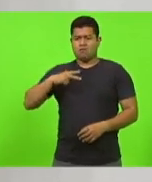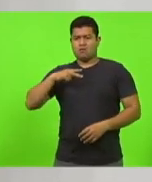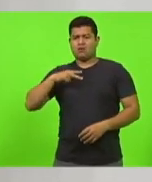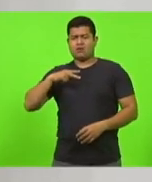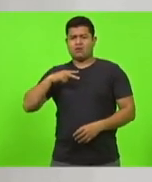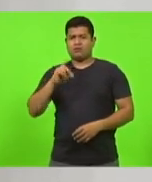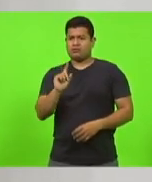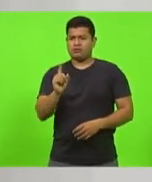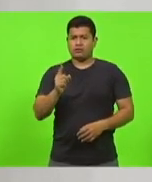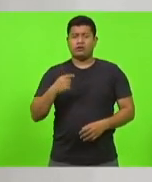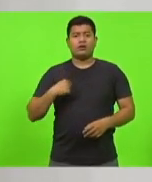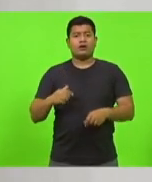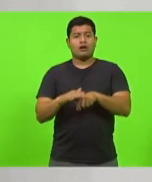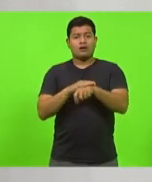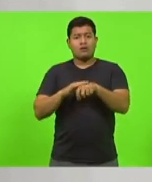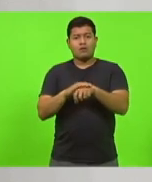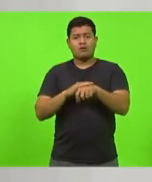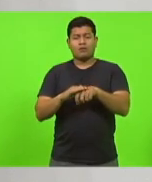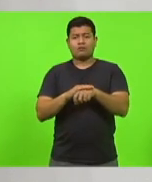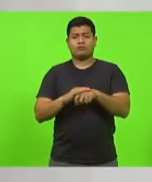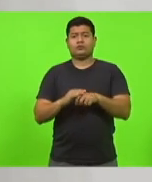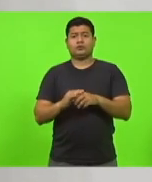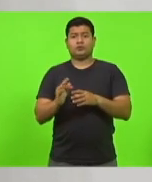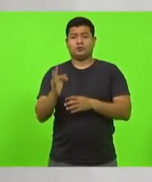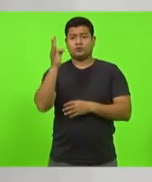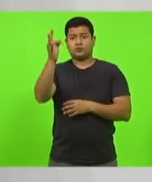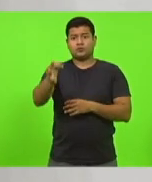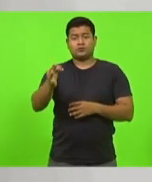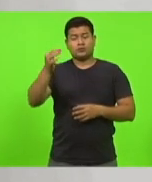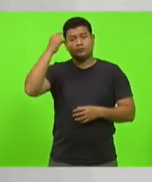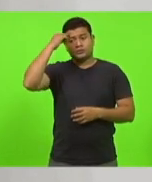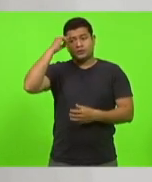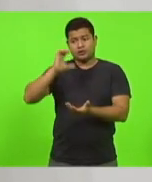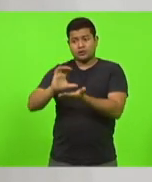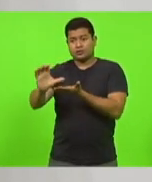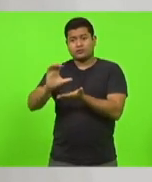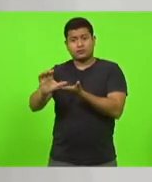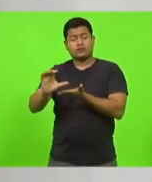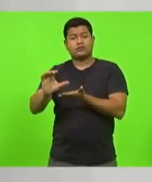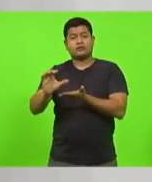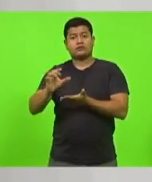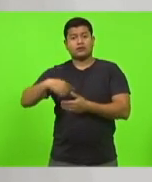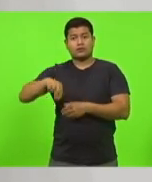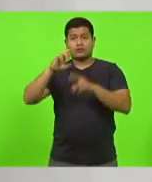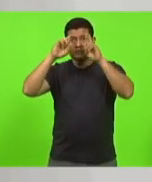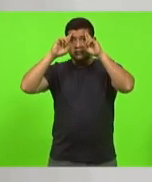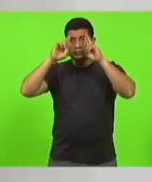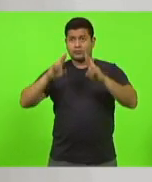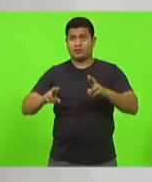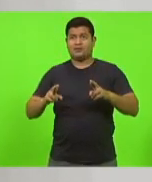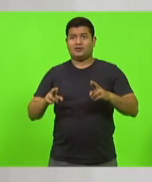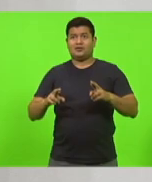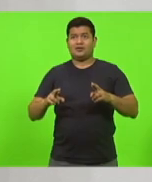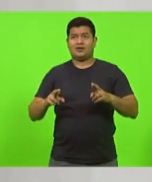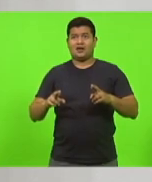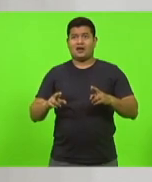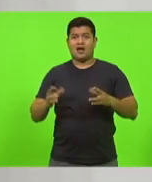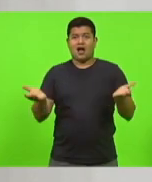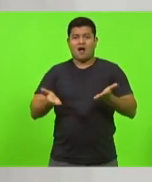futuro e de investimento. Eu sempre respeitei a todos. Mas não venham dizer que eu jogo para a